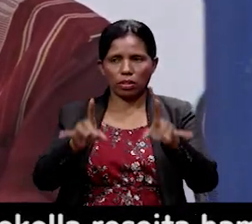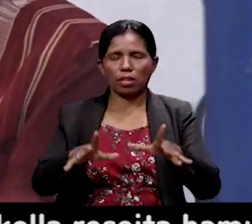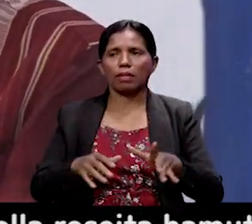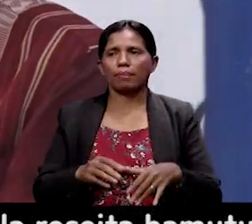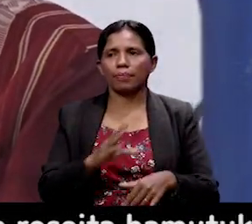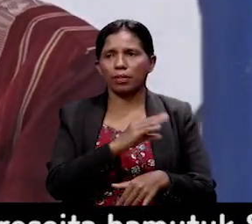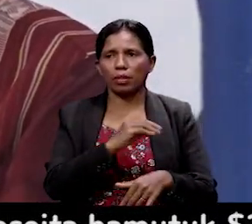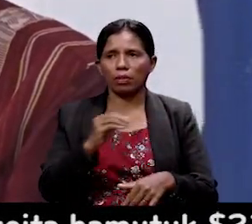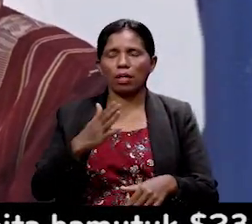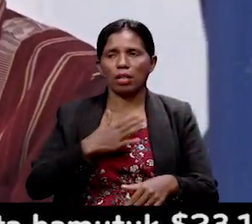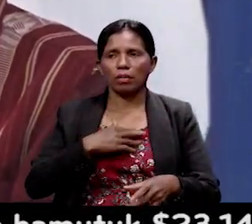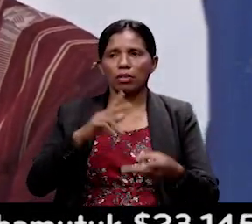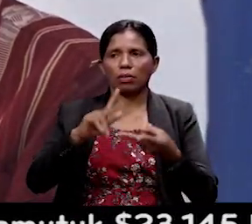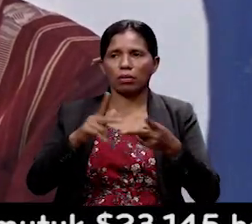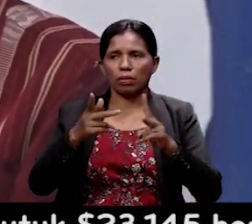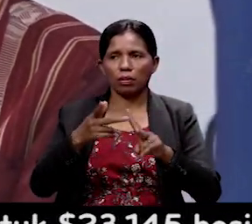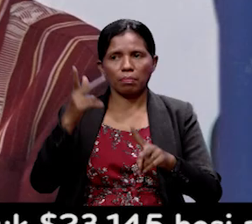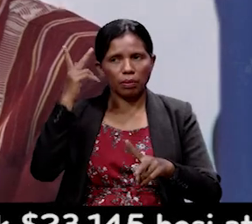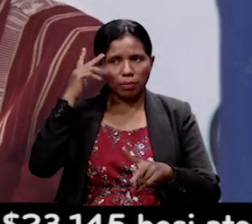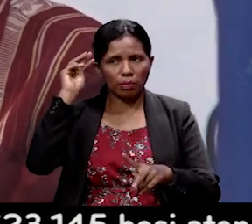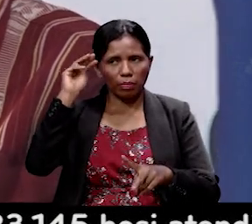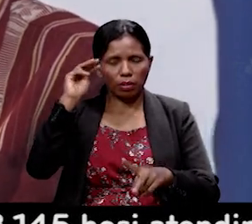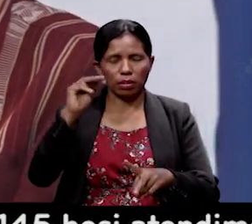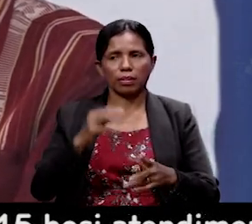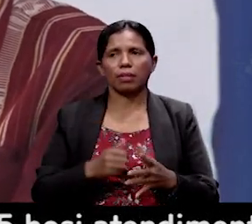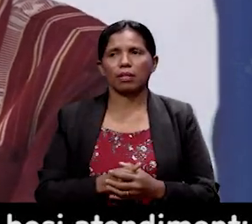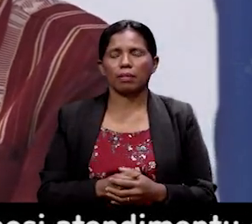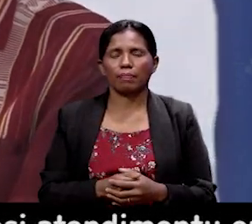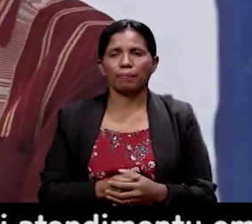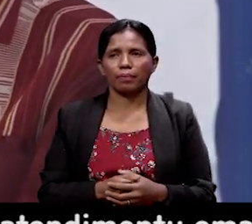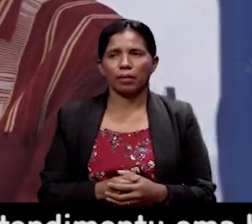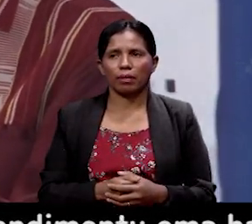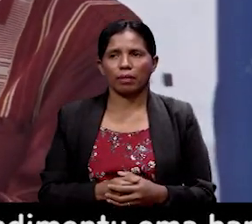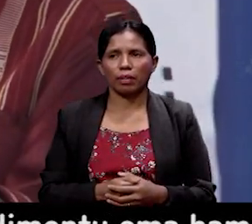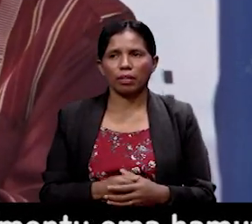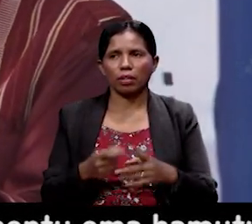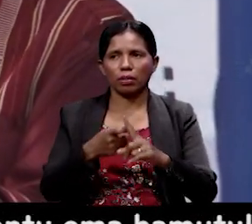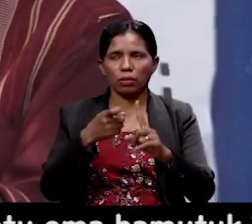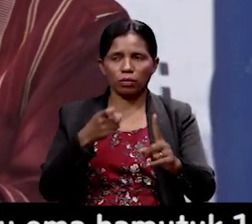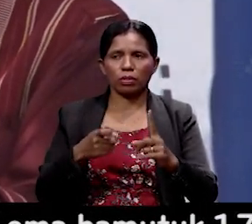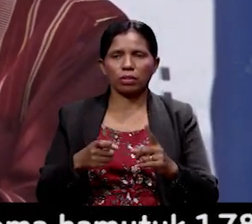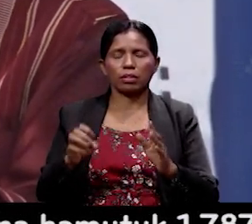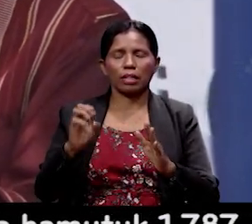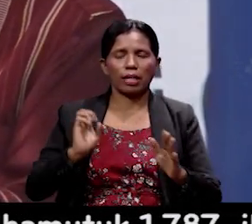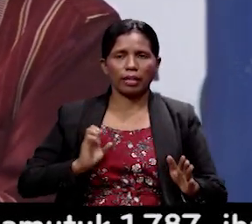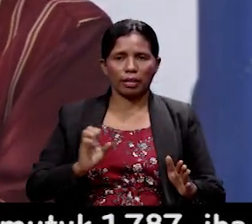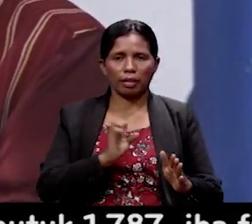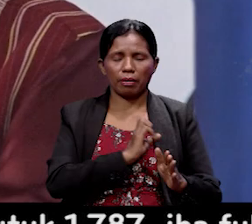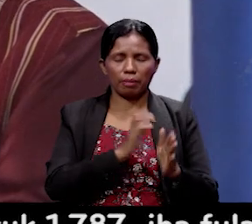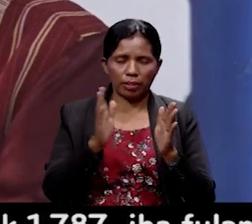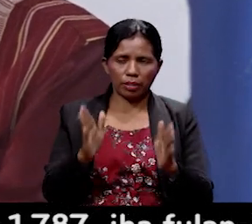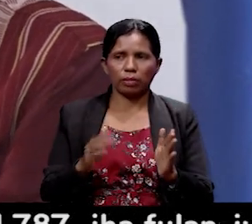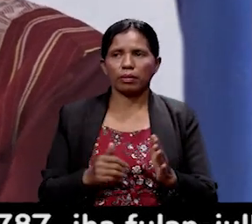Bahone amigo, senhor primeiro-ministro Morrison, Liliu, senhor embaixador,